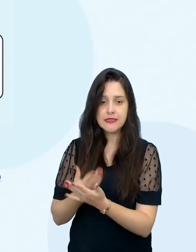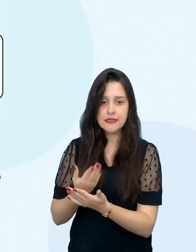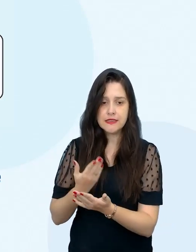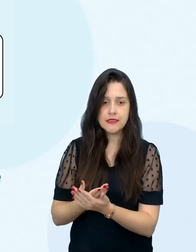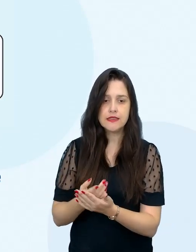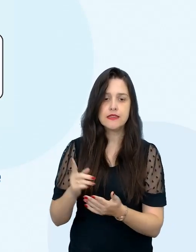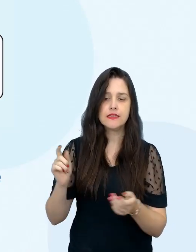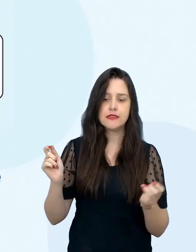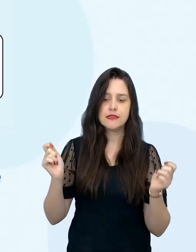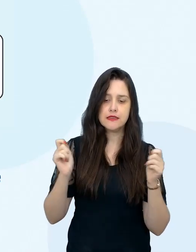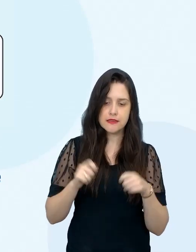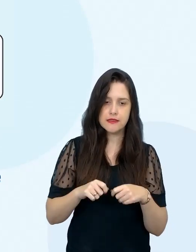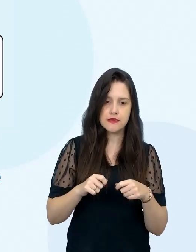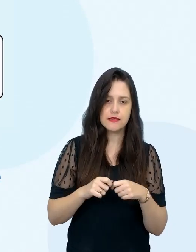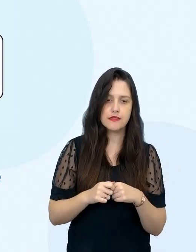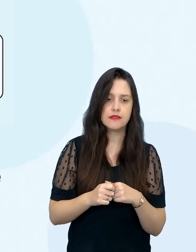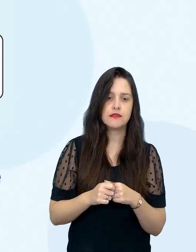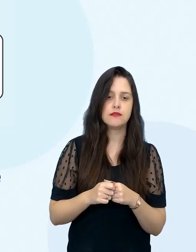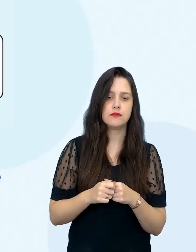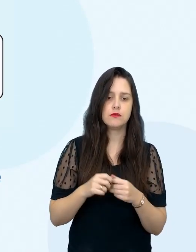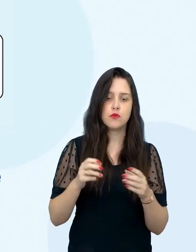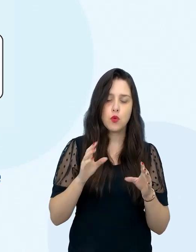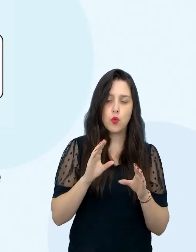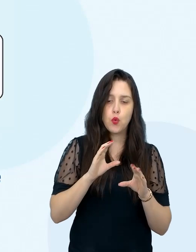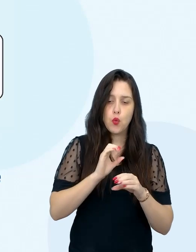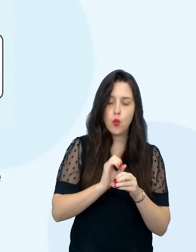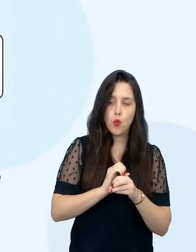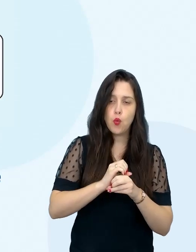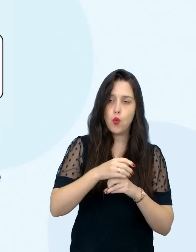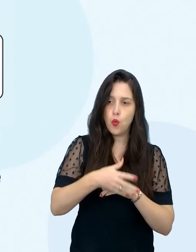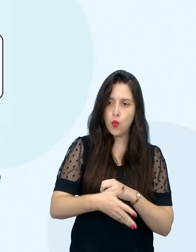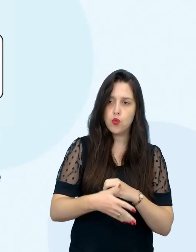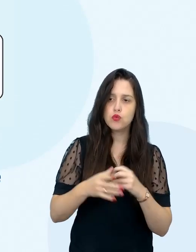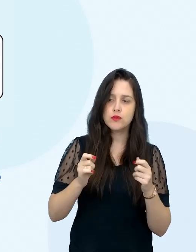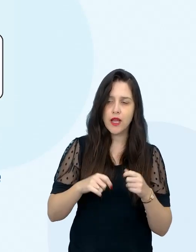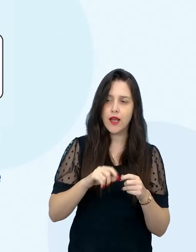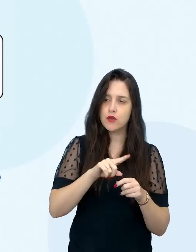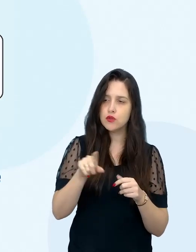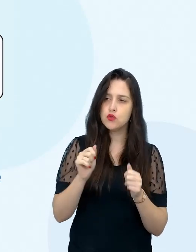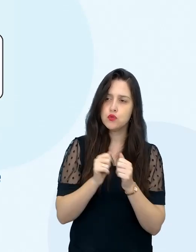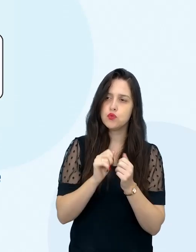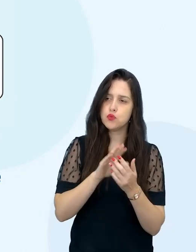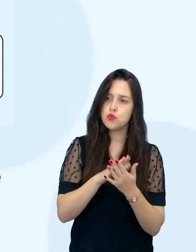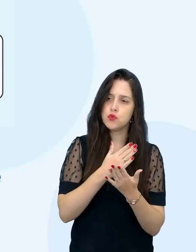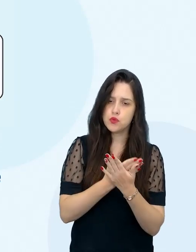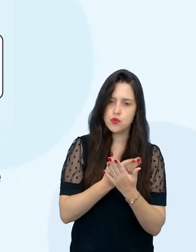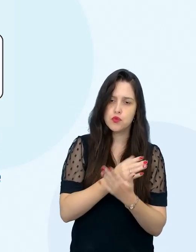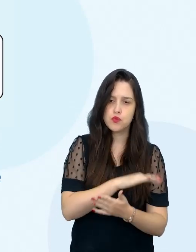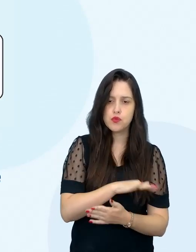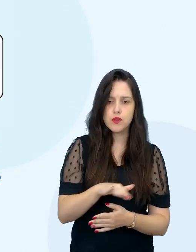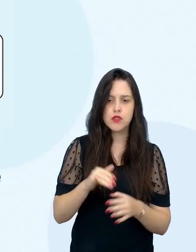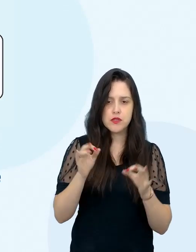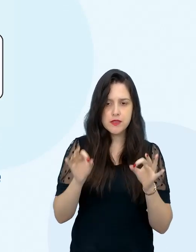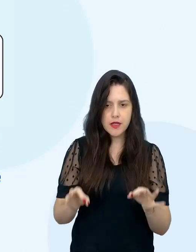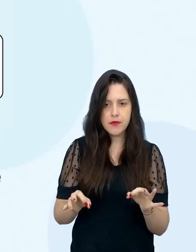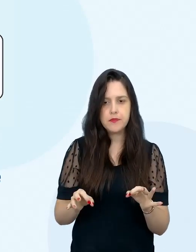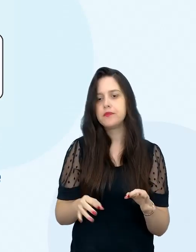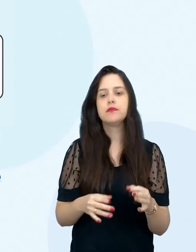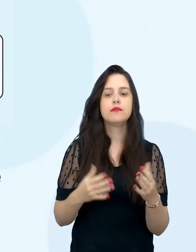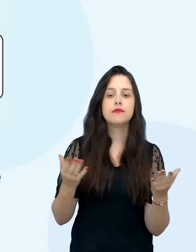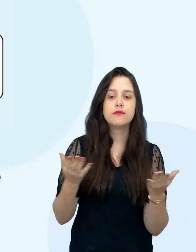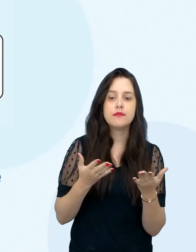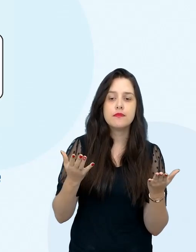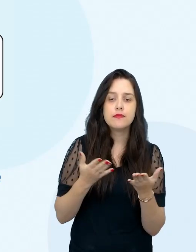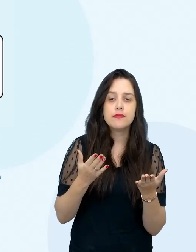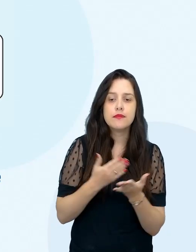só passando conteúdos e conteúdos para os estudantes, tá certo? Então, a ideia aí da ABP